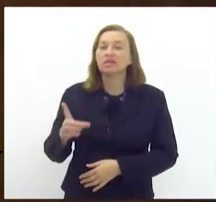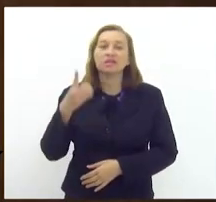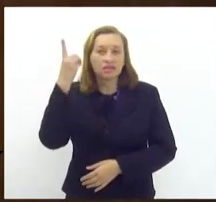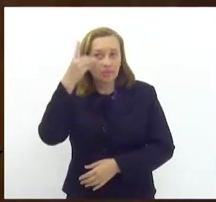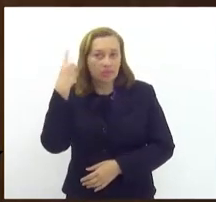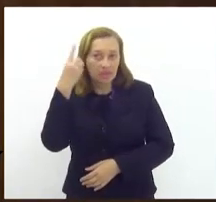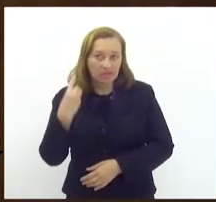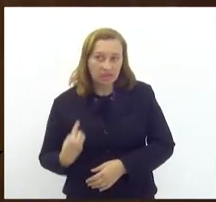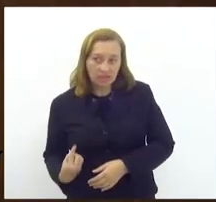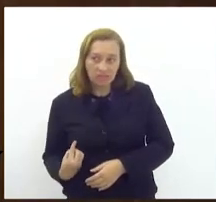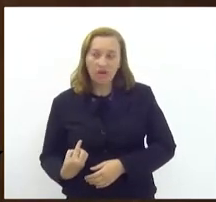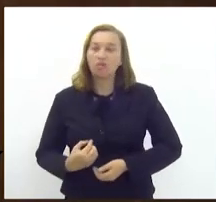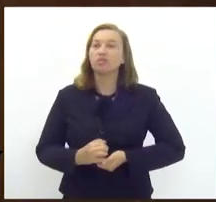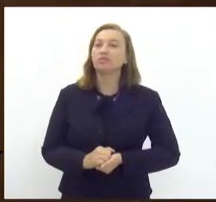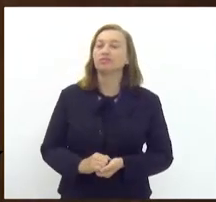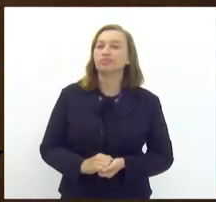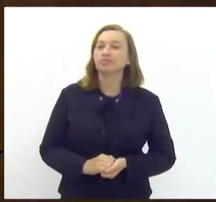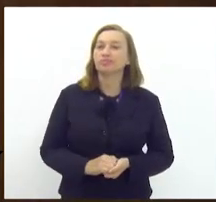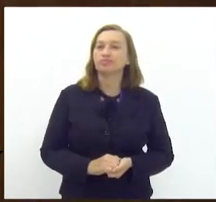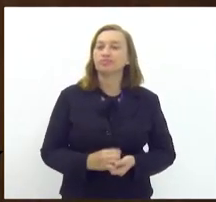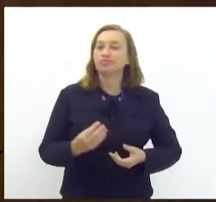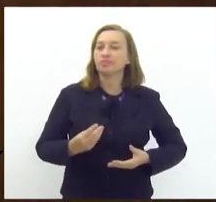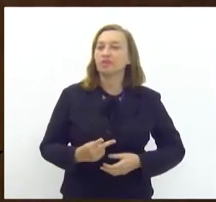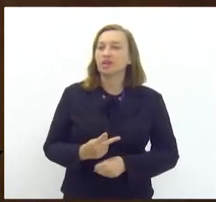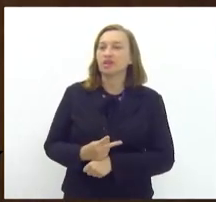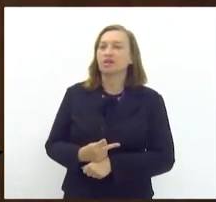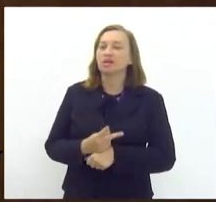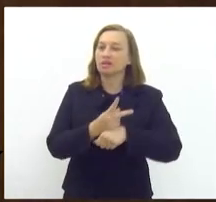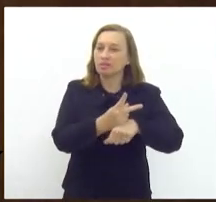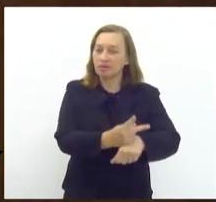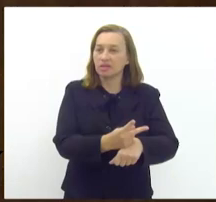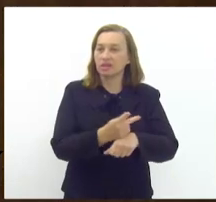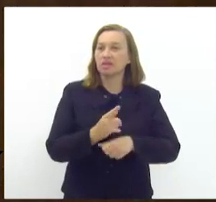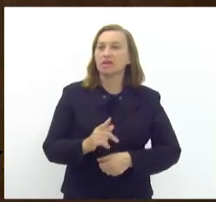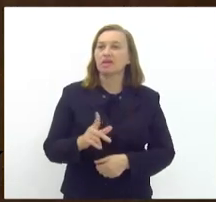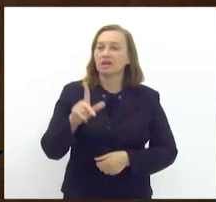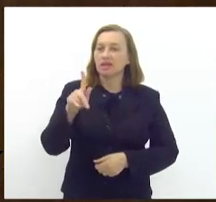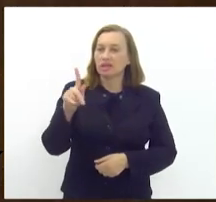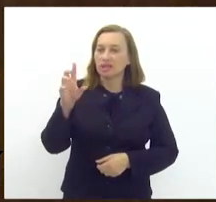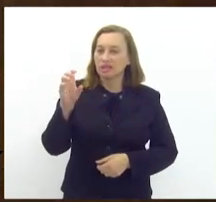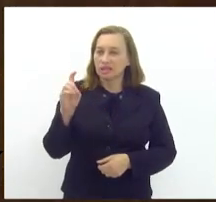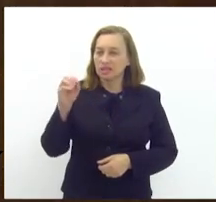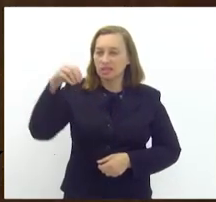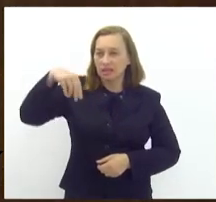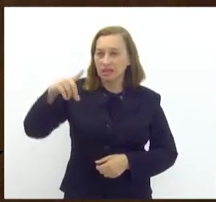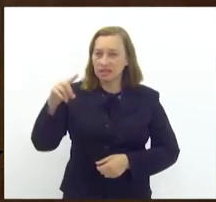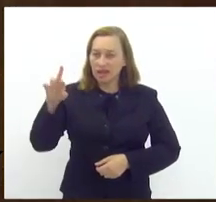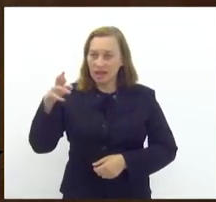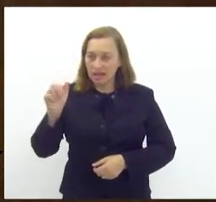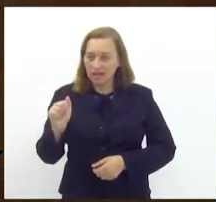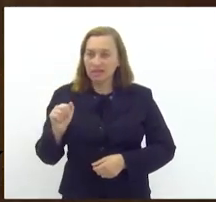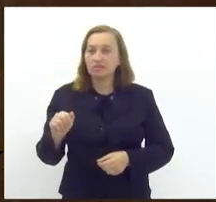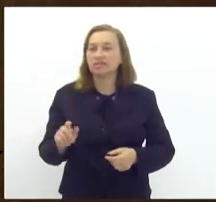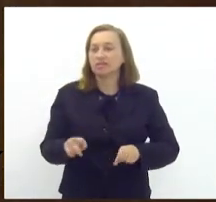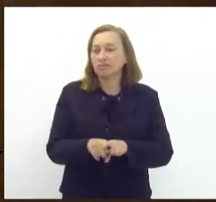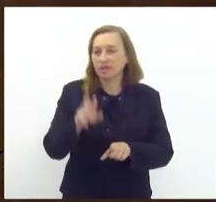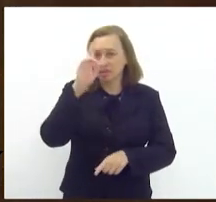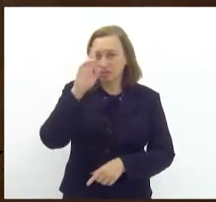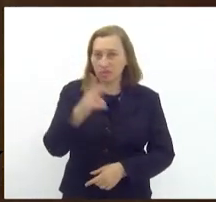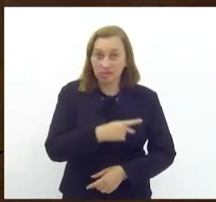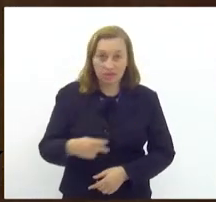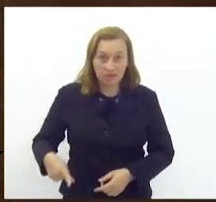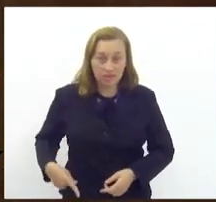de conceder a medalha Dandara e diante mão senhor presidente